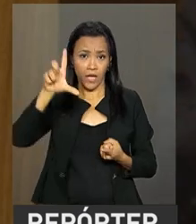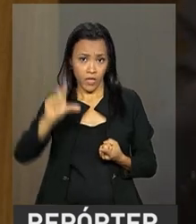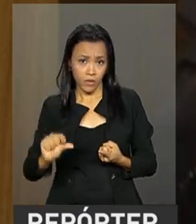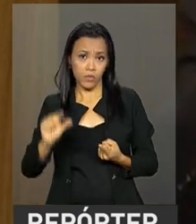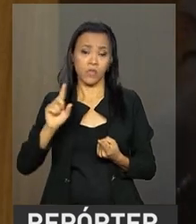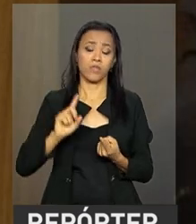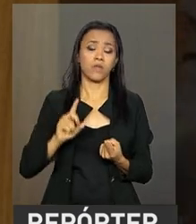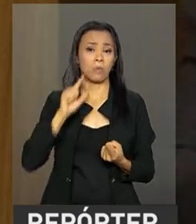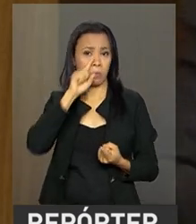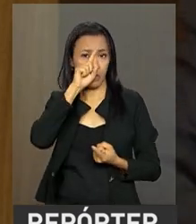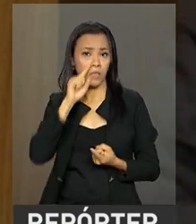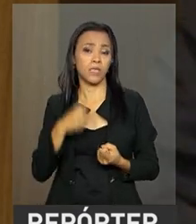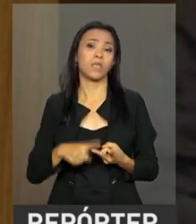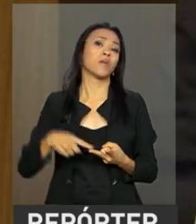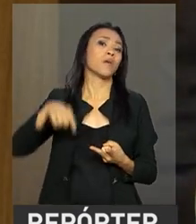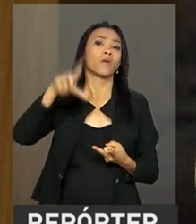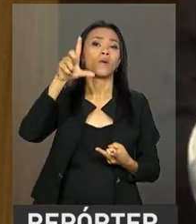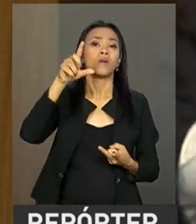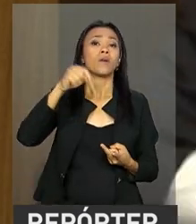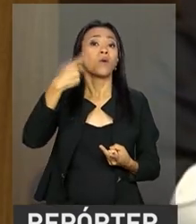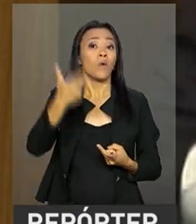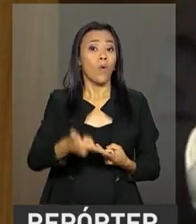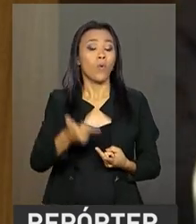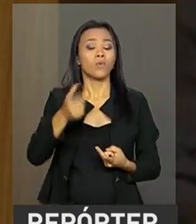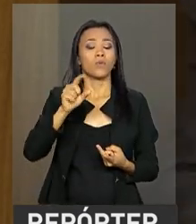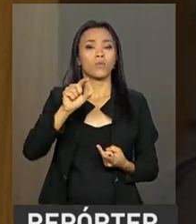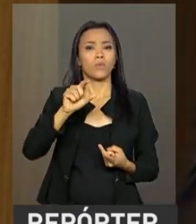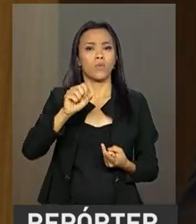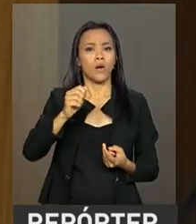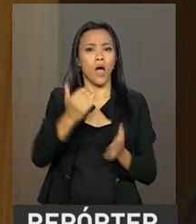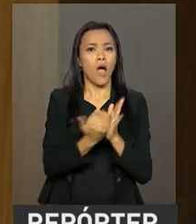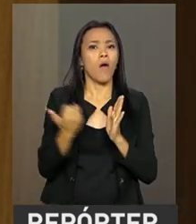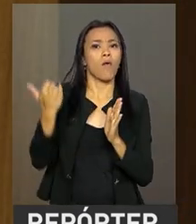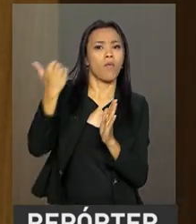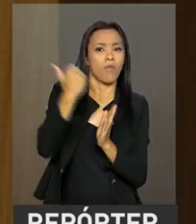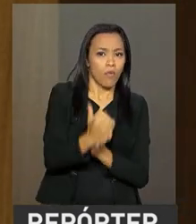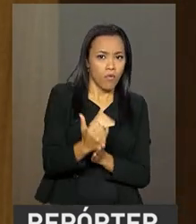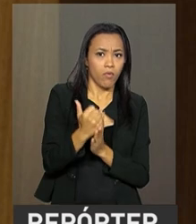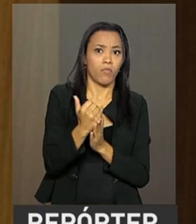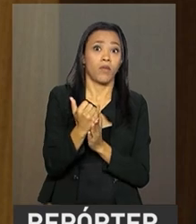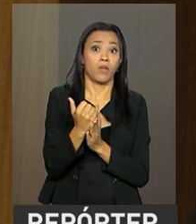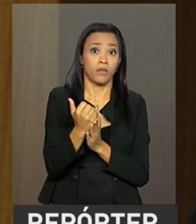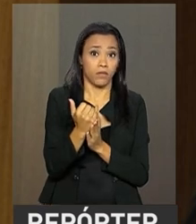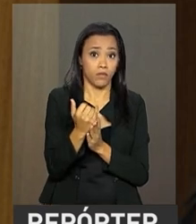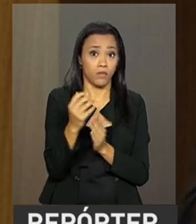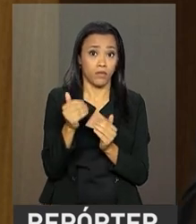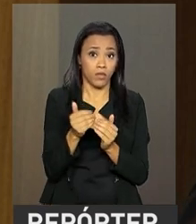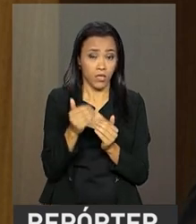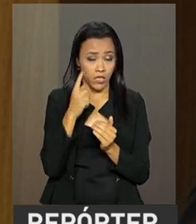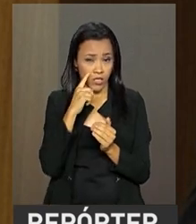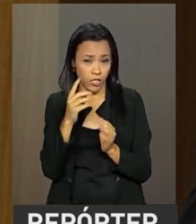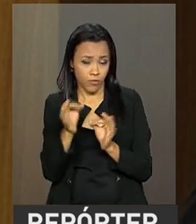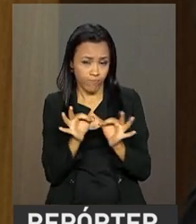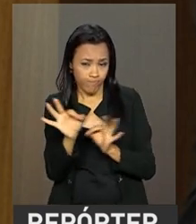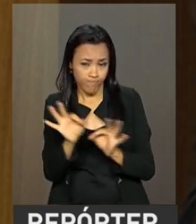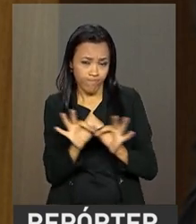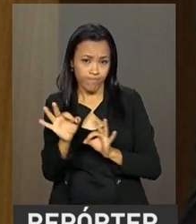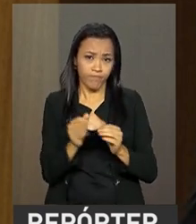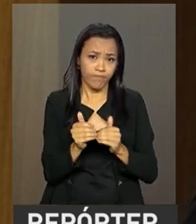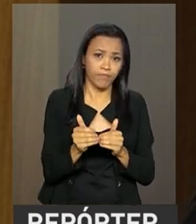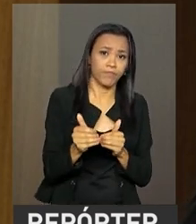risco a diminuição do custo de cobrança e o aumento da previsibilidade nas cobranças